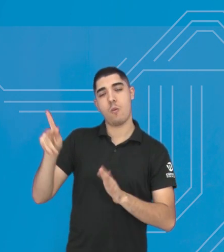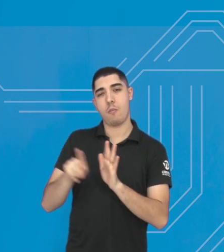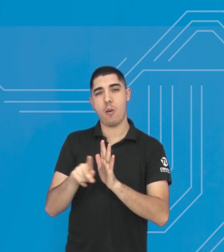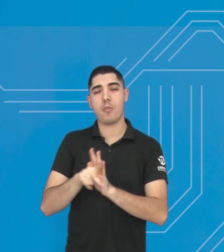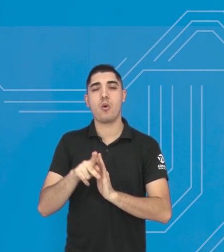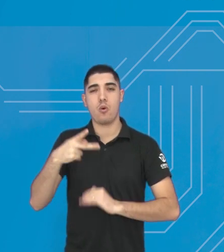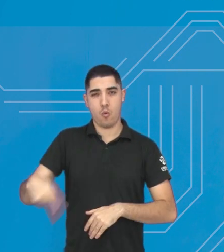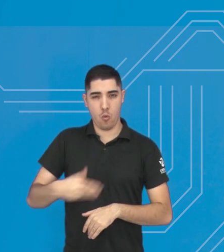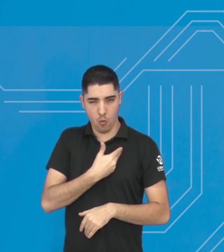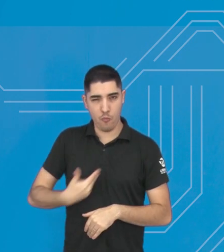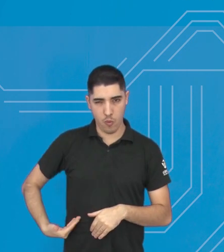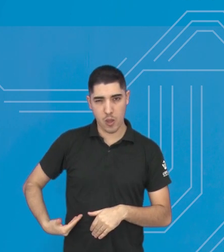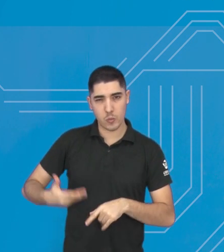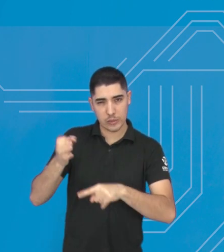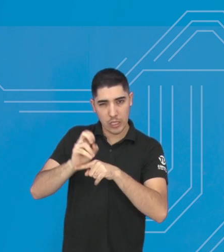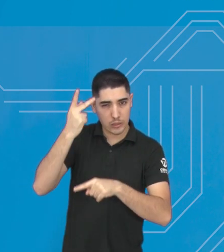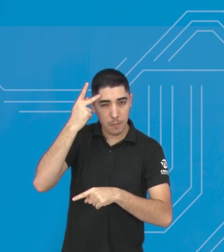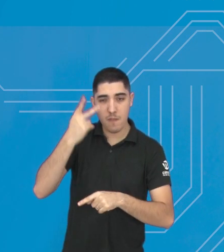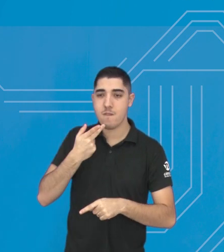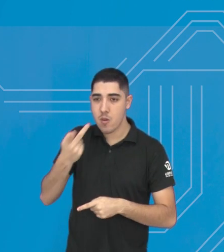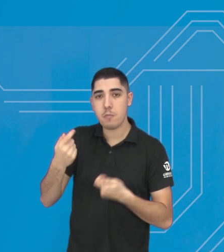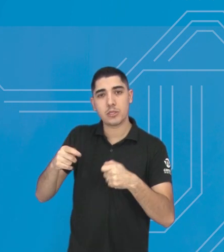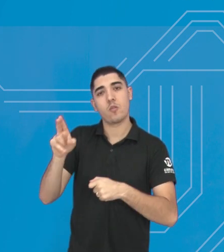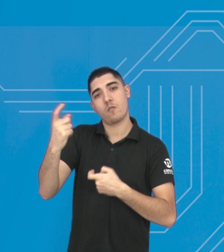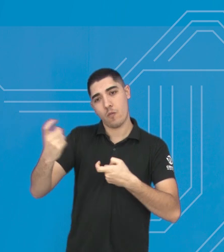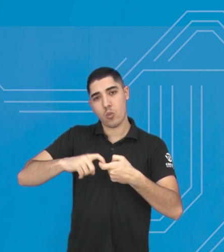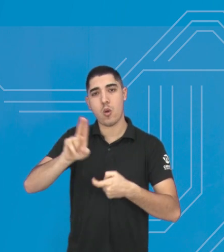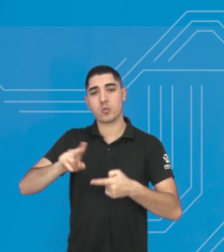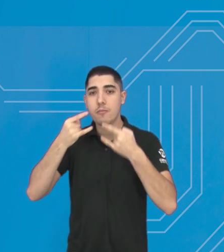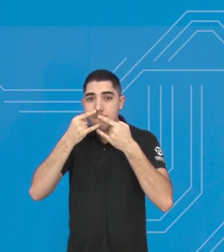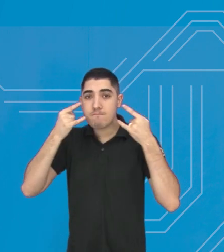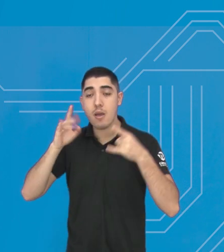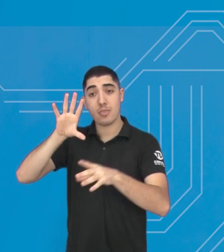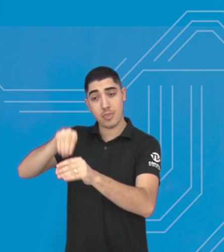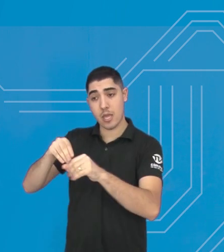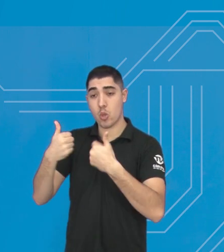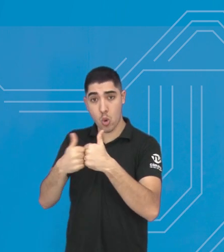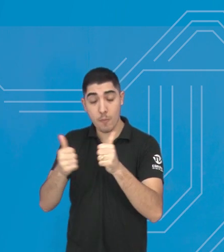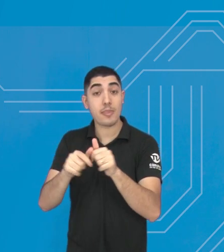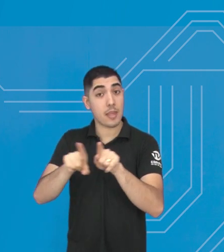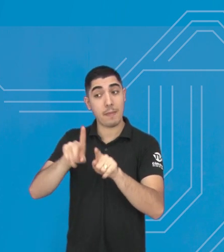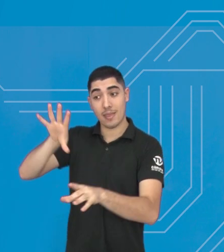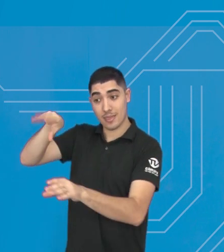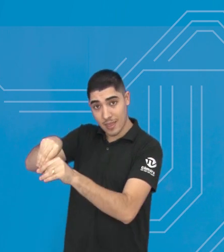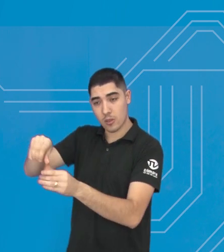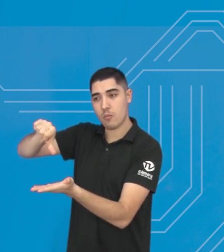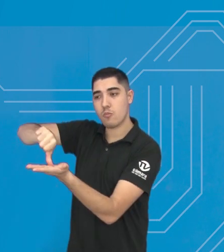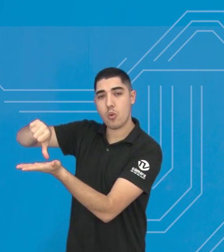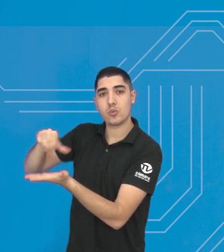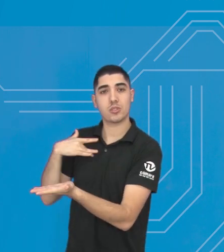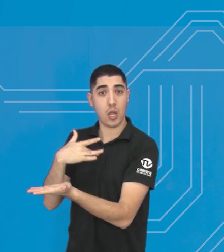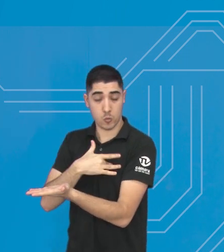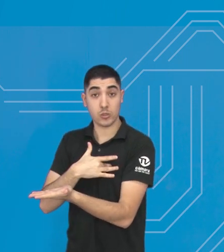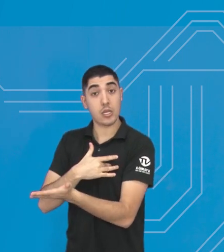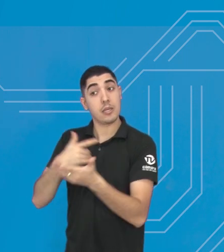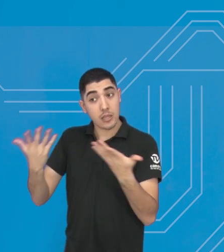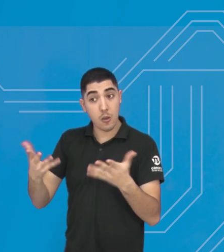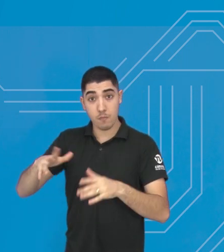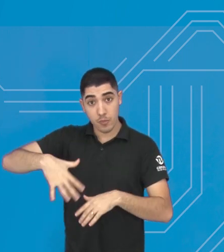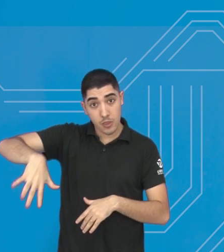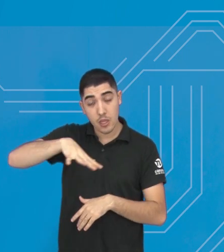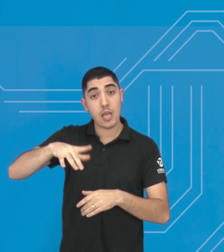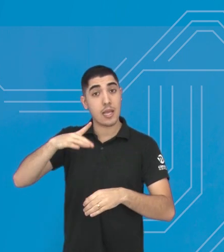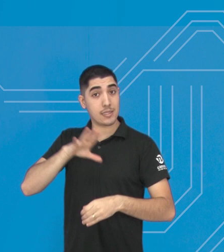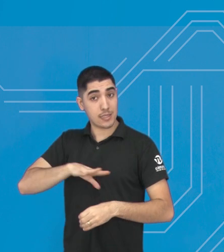o governo do estado retomou a obrigação do uso de máscaras no transporte público e também nas unidades de saúde e recomenda